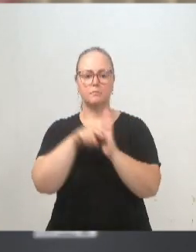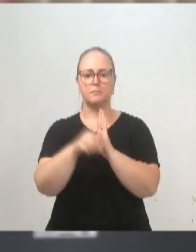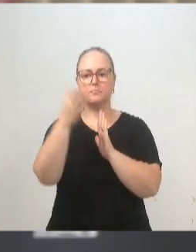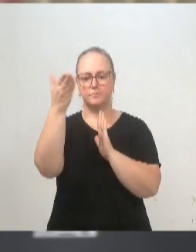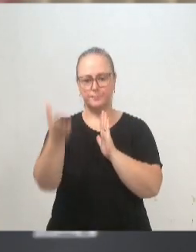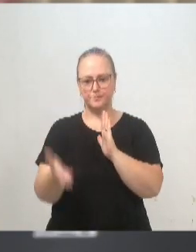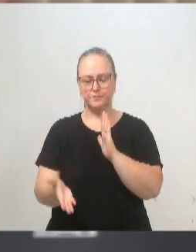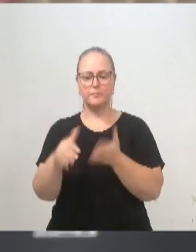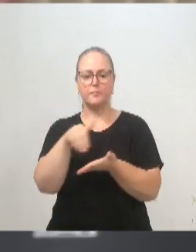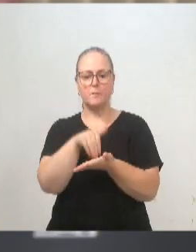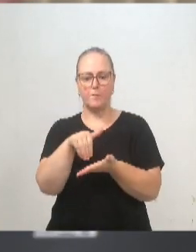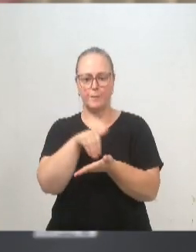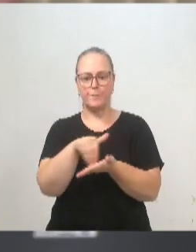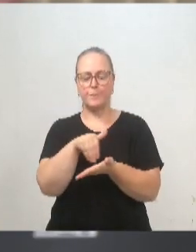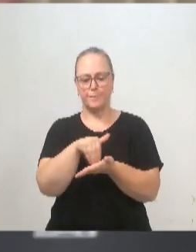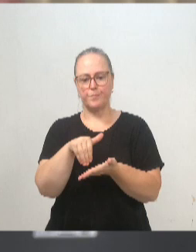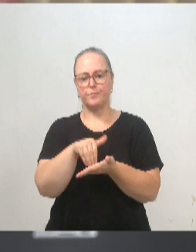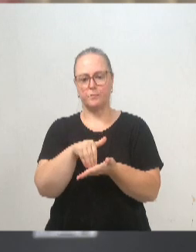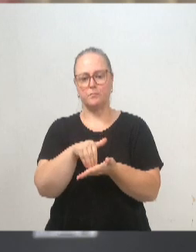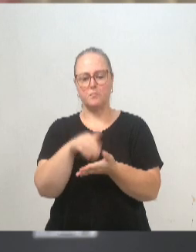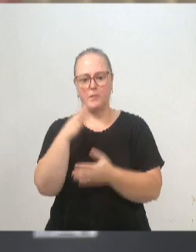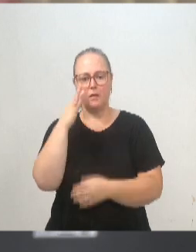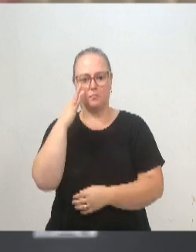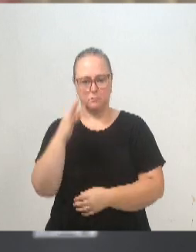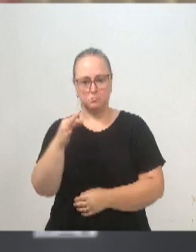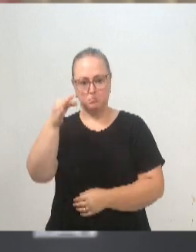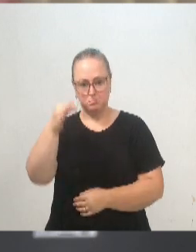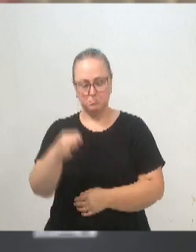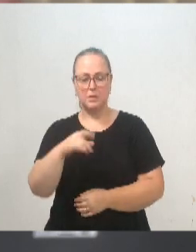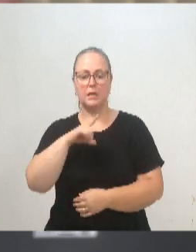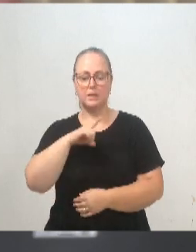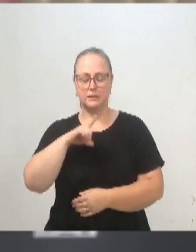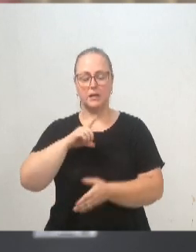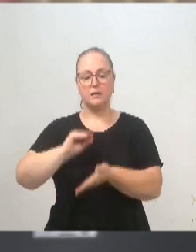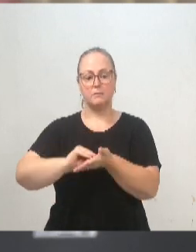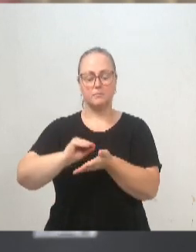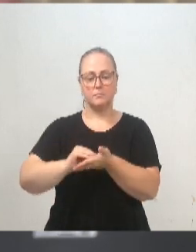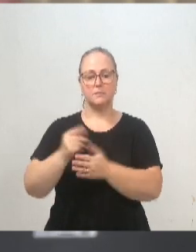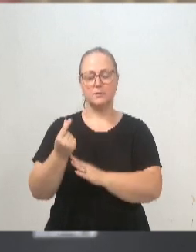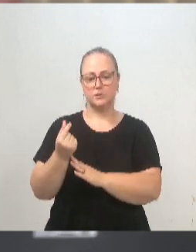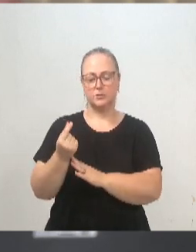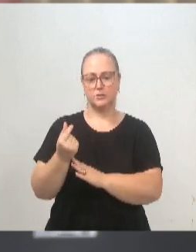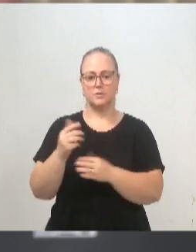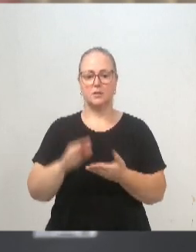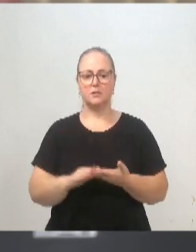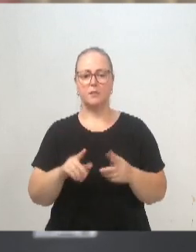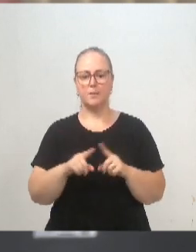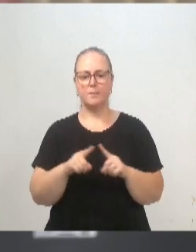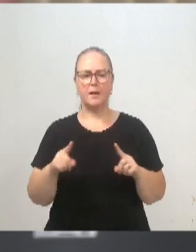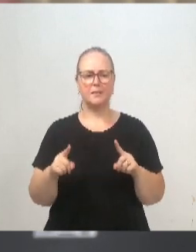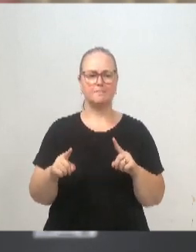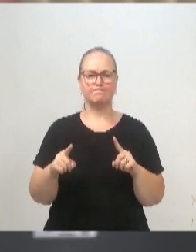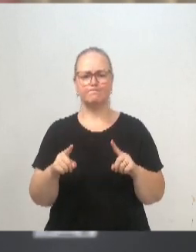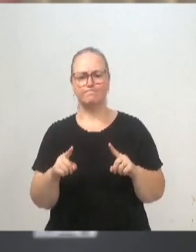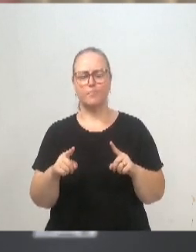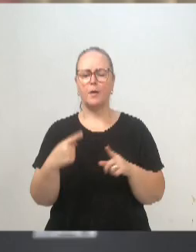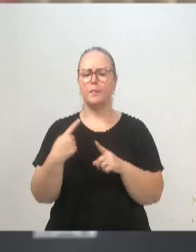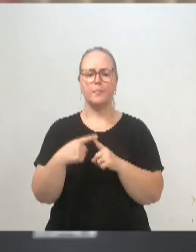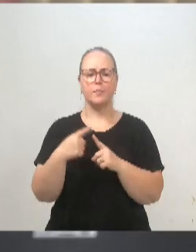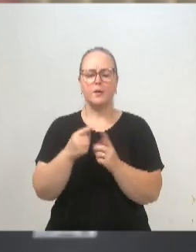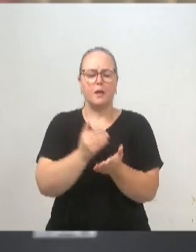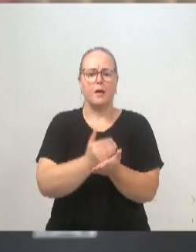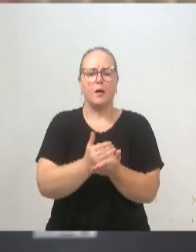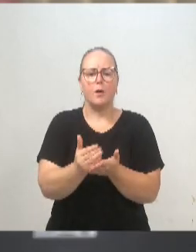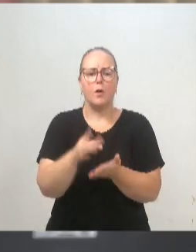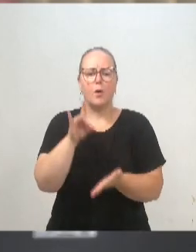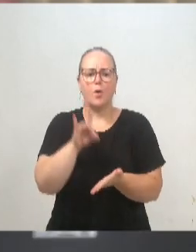senhor secretário aqui reconheceu a existência, né, do déficit, entender por que a prefeitura não iniciou